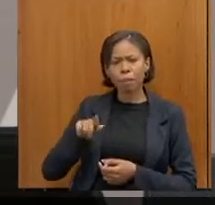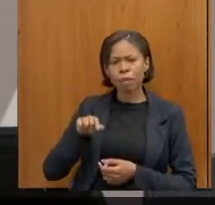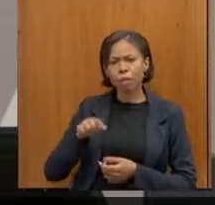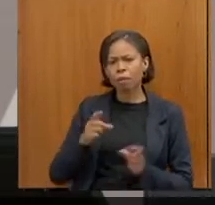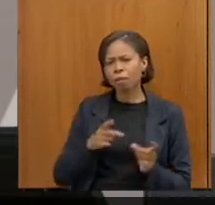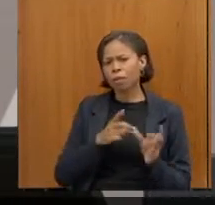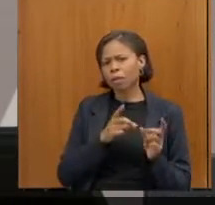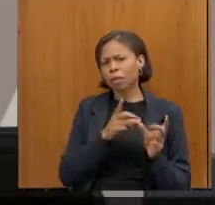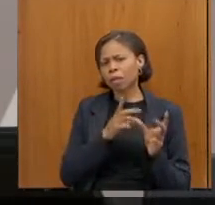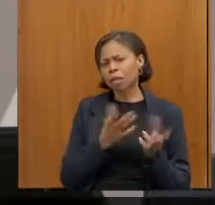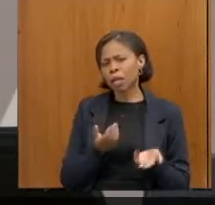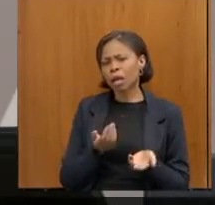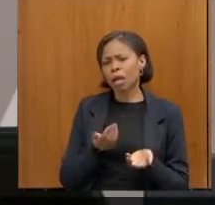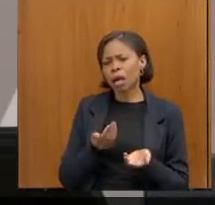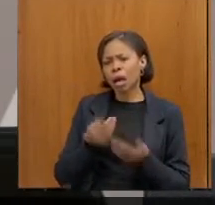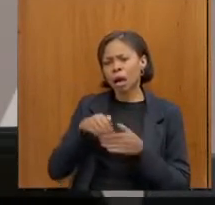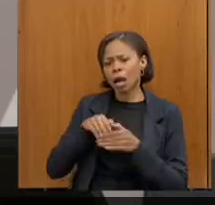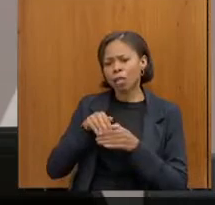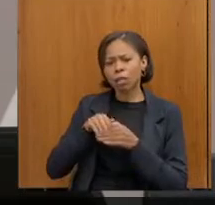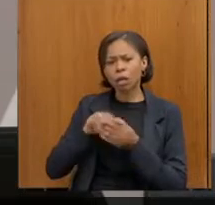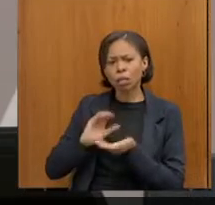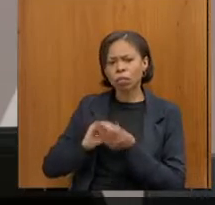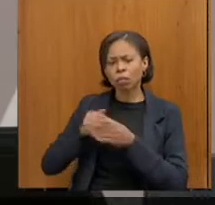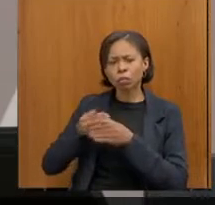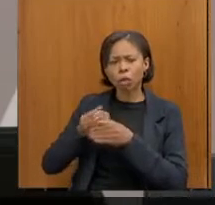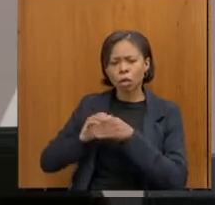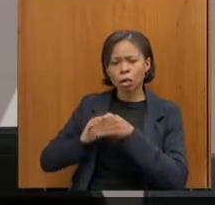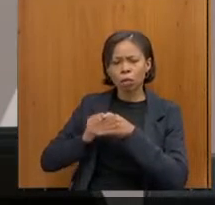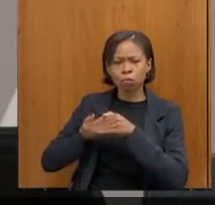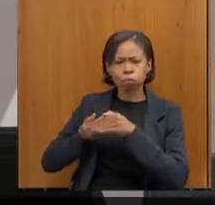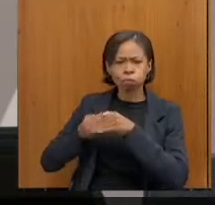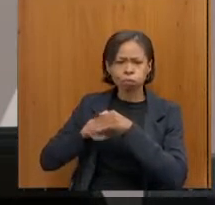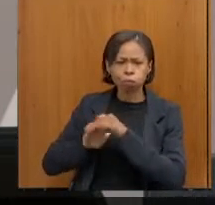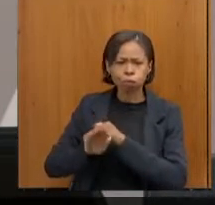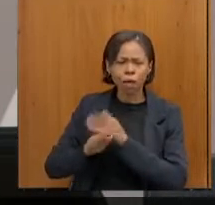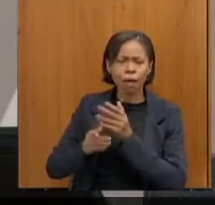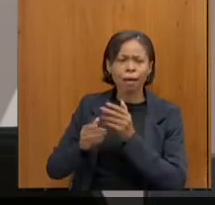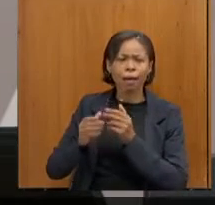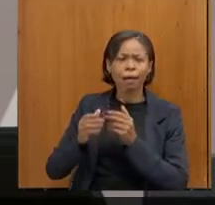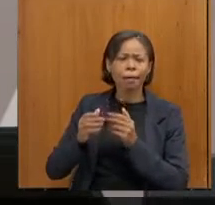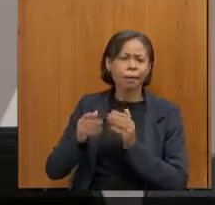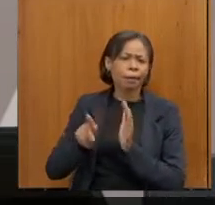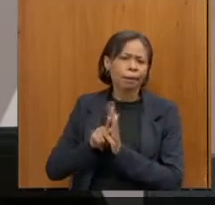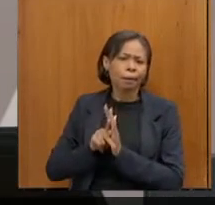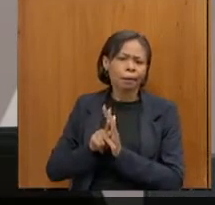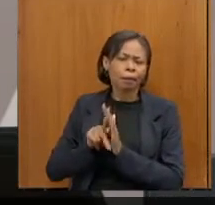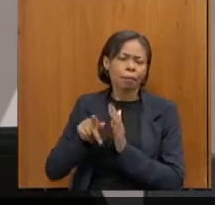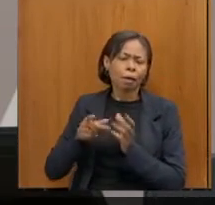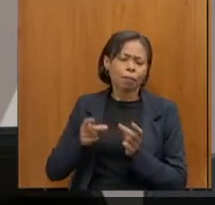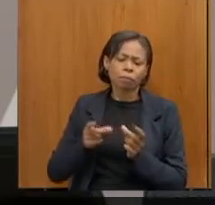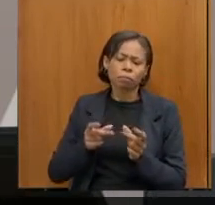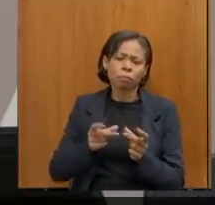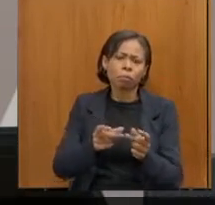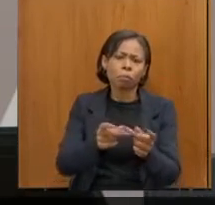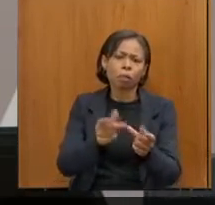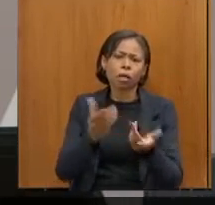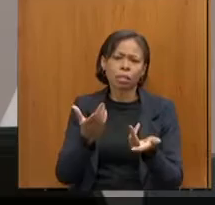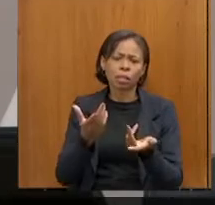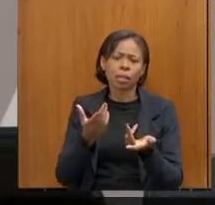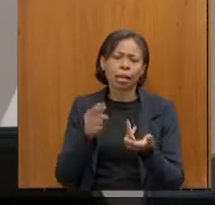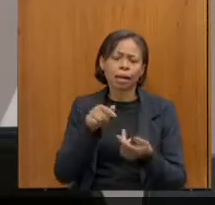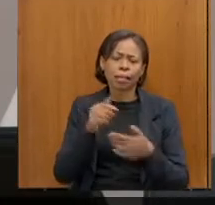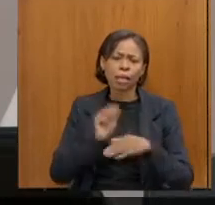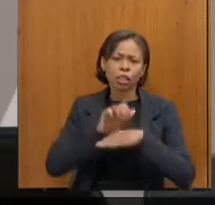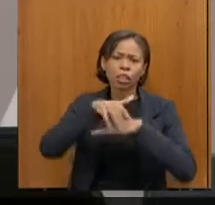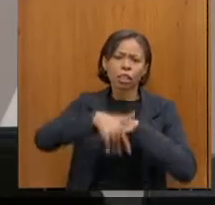o controle acionário para uma codemig para ter direito de mais tempo dessas hidrelétricas perdurarem dentro oi